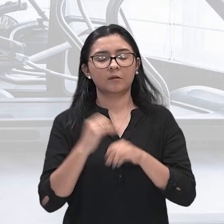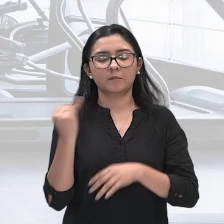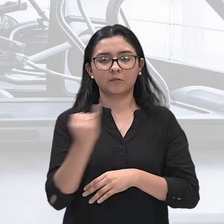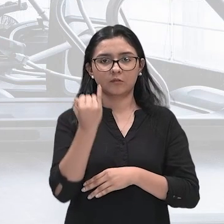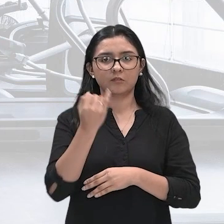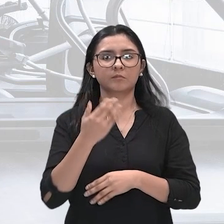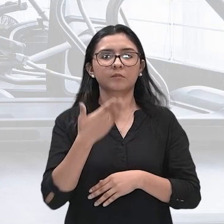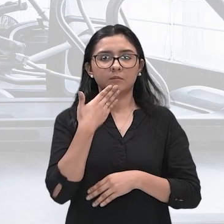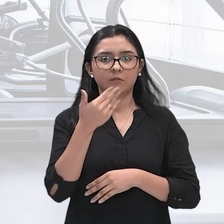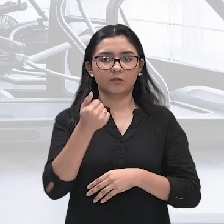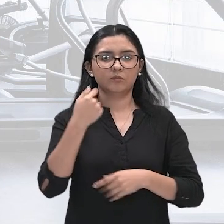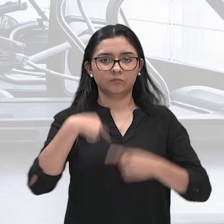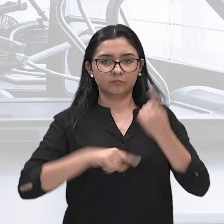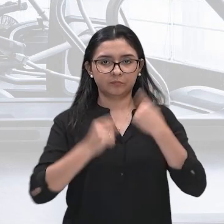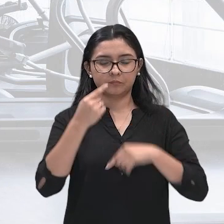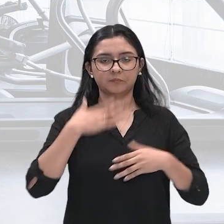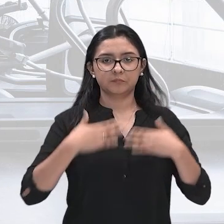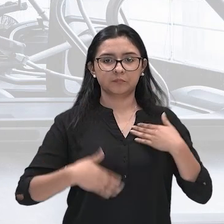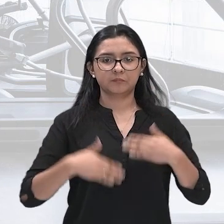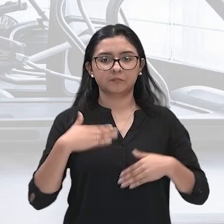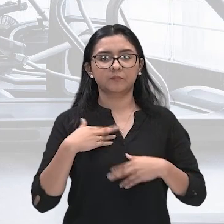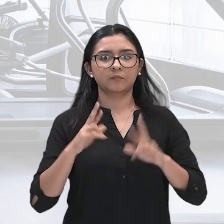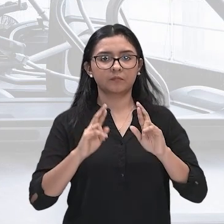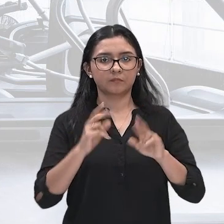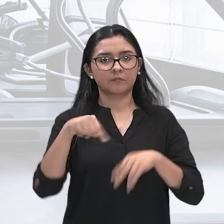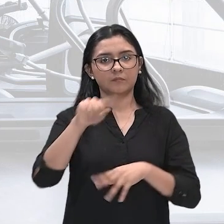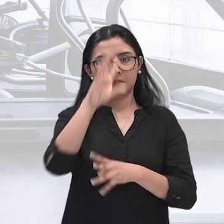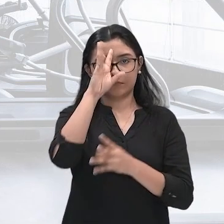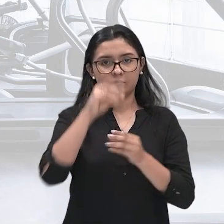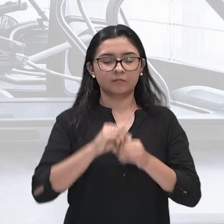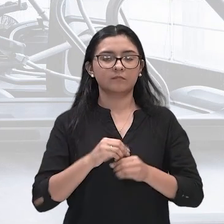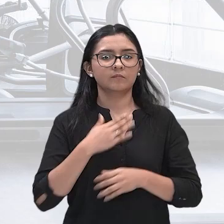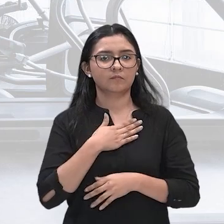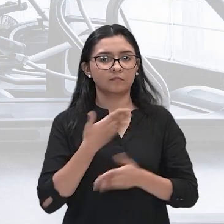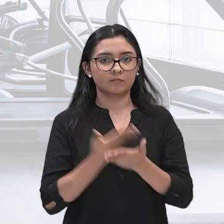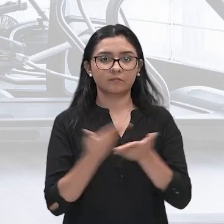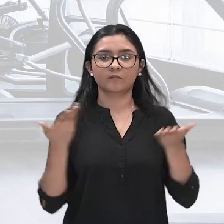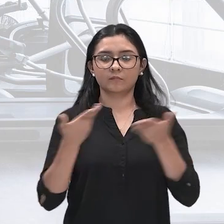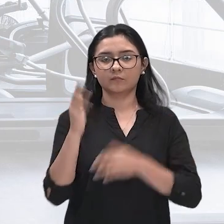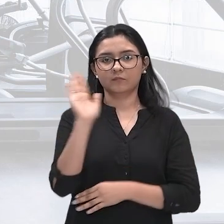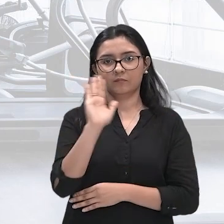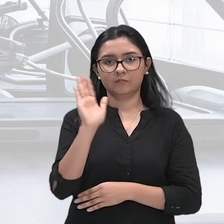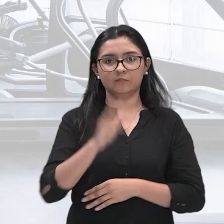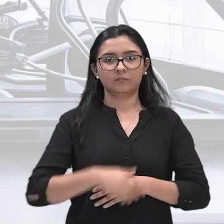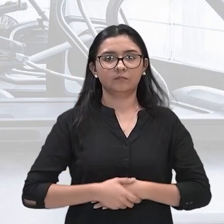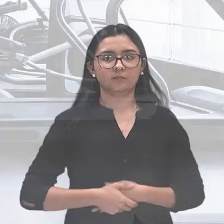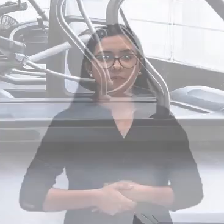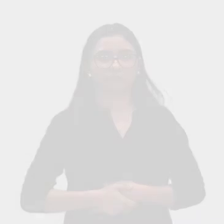funcionamento do nosso organismo. Espero que vocês tenham gostado da aula de hoje. Até a próxima!